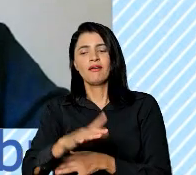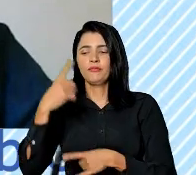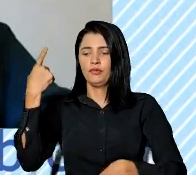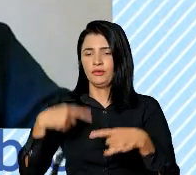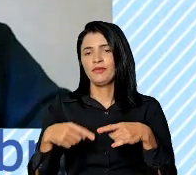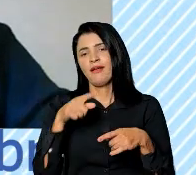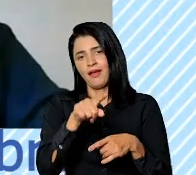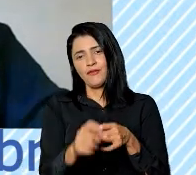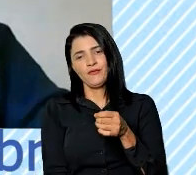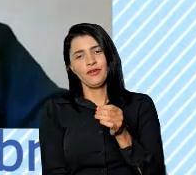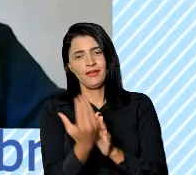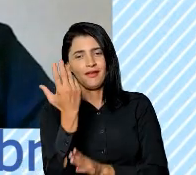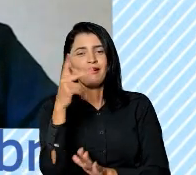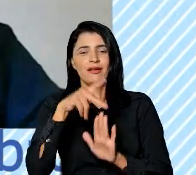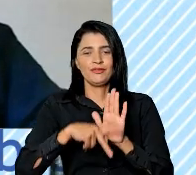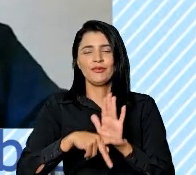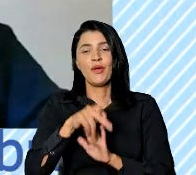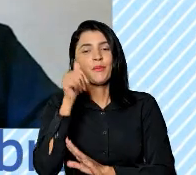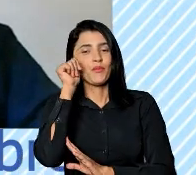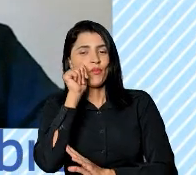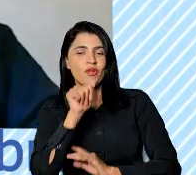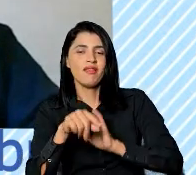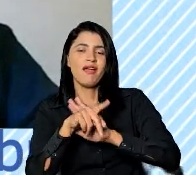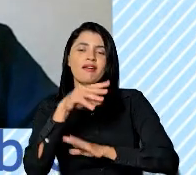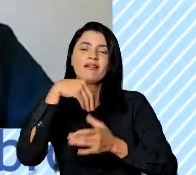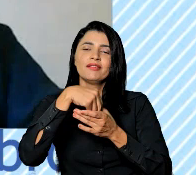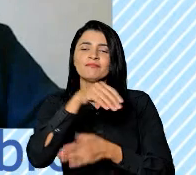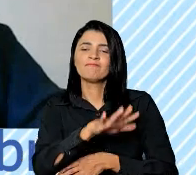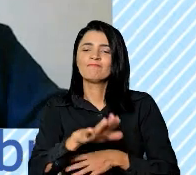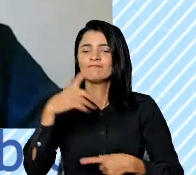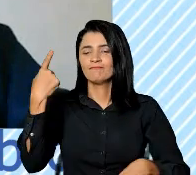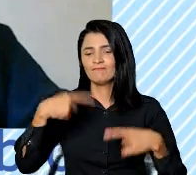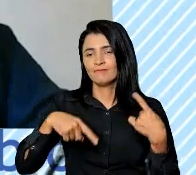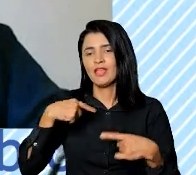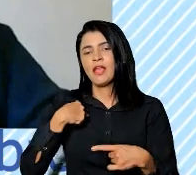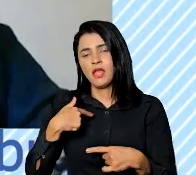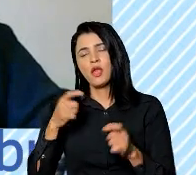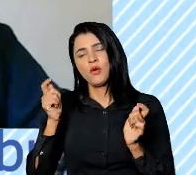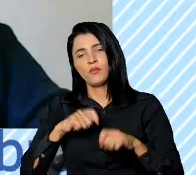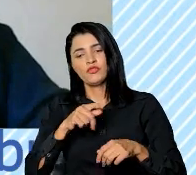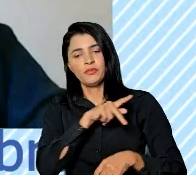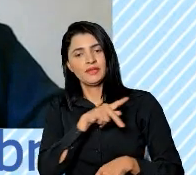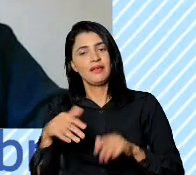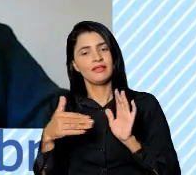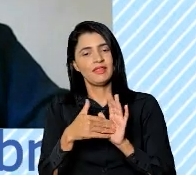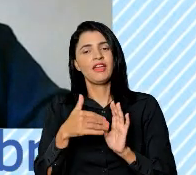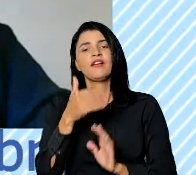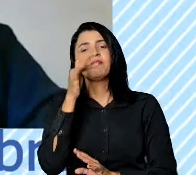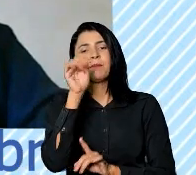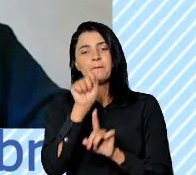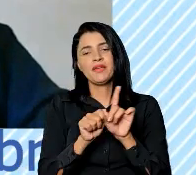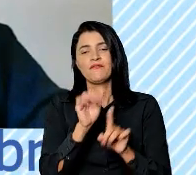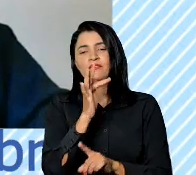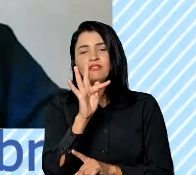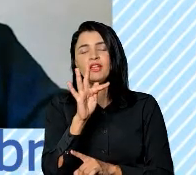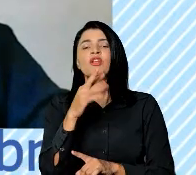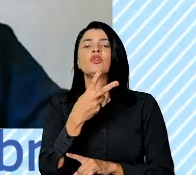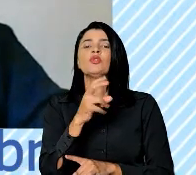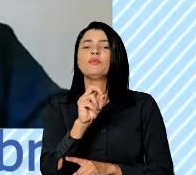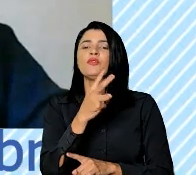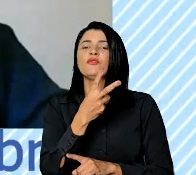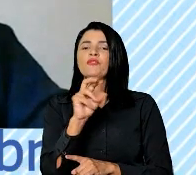na Política, que eu tive a honra de presidir até fevereiro de 2020, e o primeiro projeto foi um